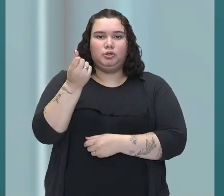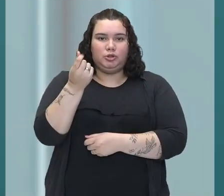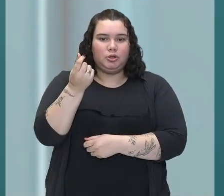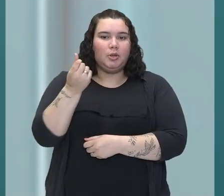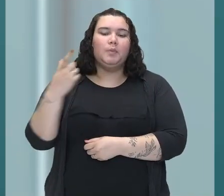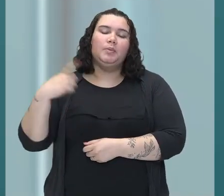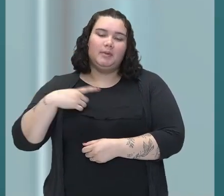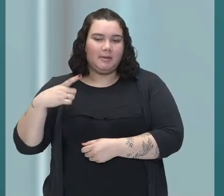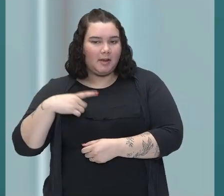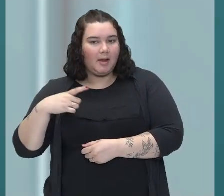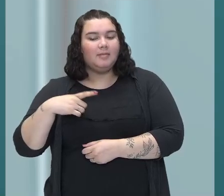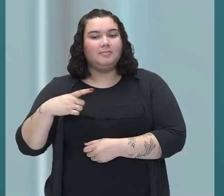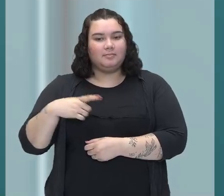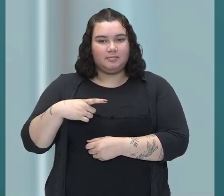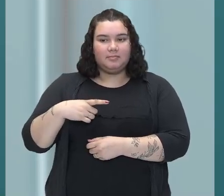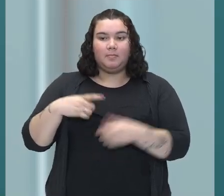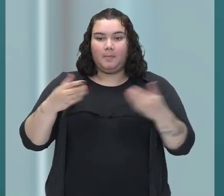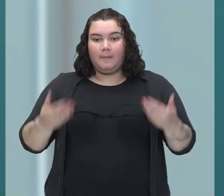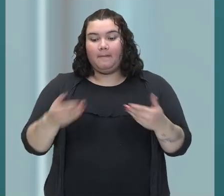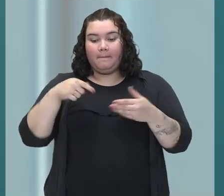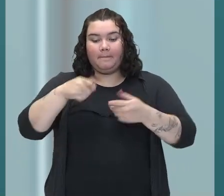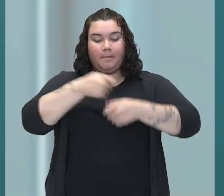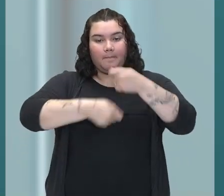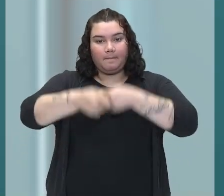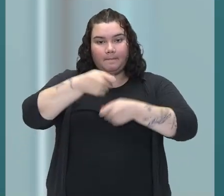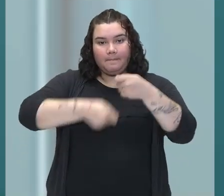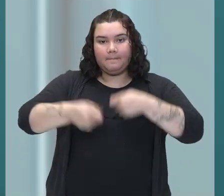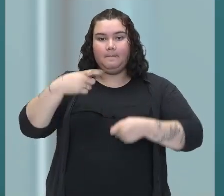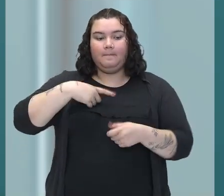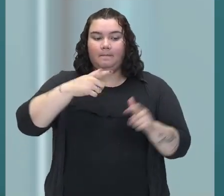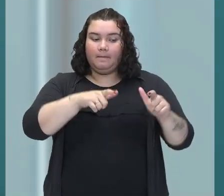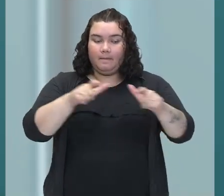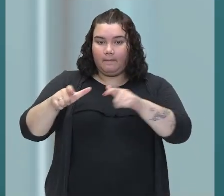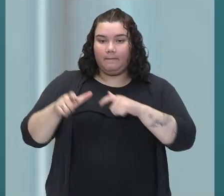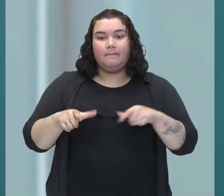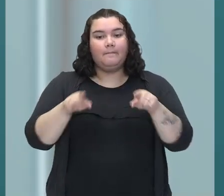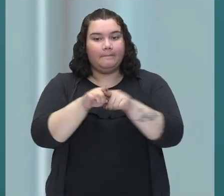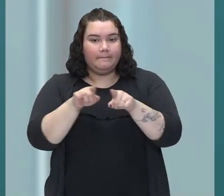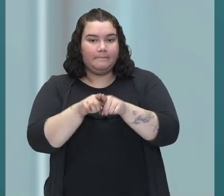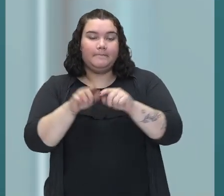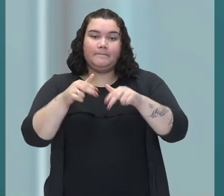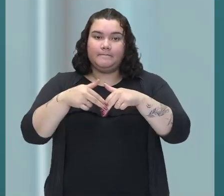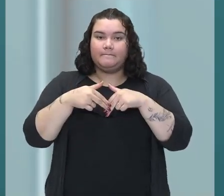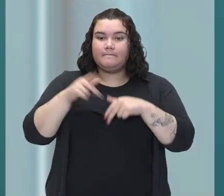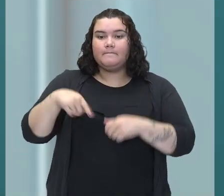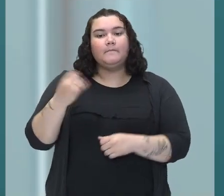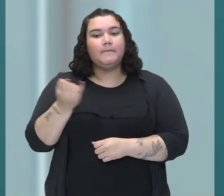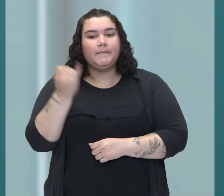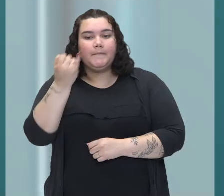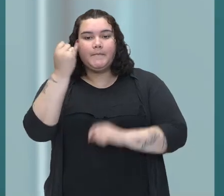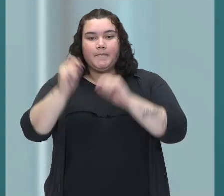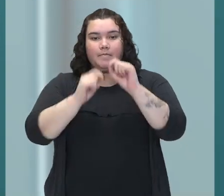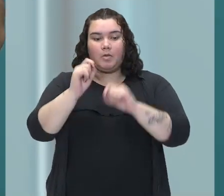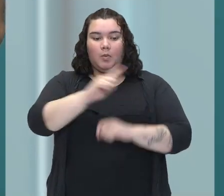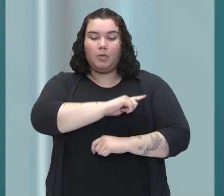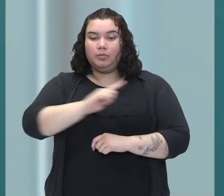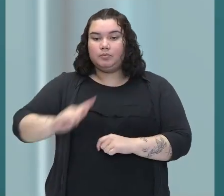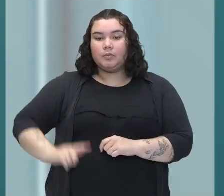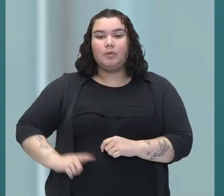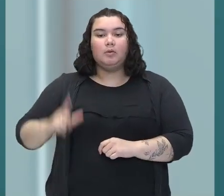mesmo. Ele aquece a economia de determinado local. Por isso que é tão importante que os governos,